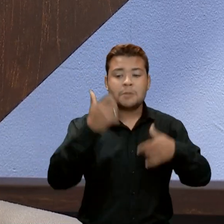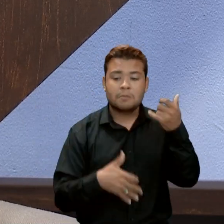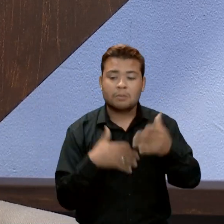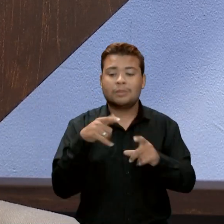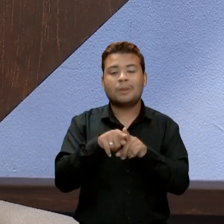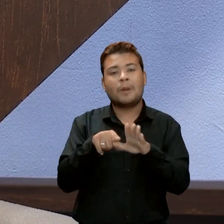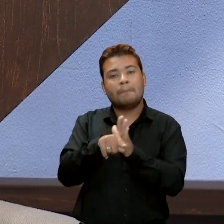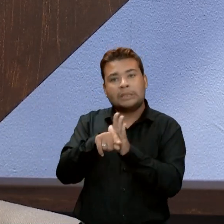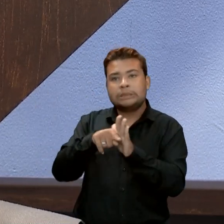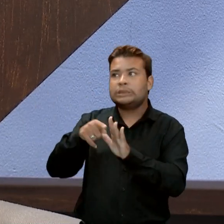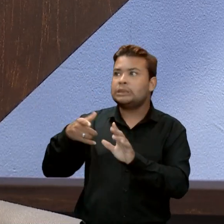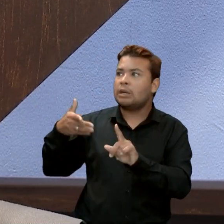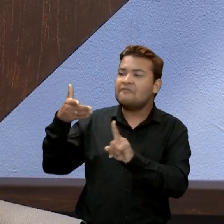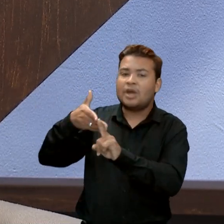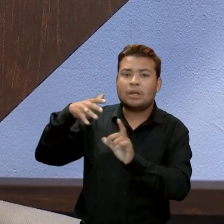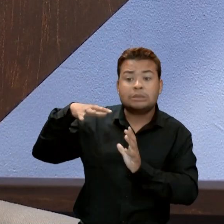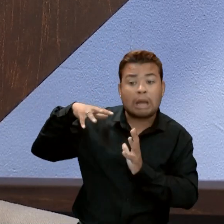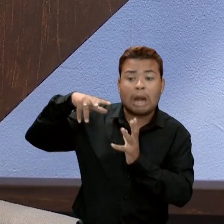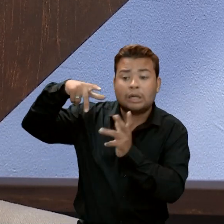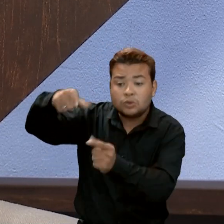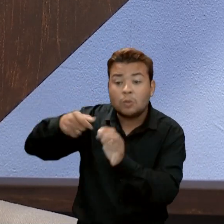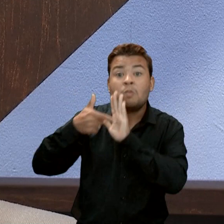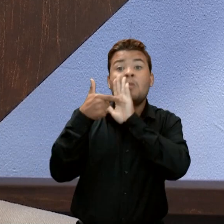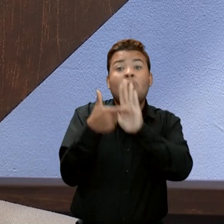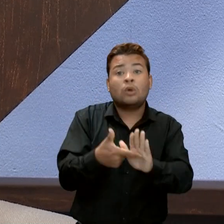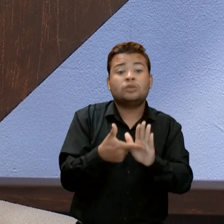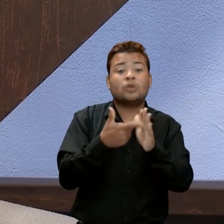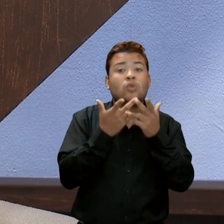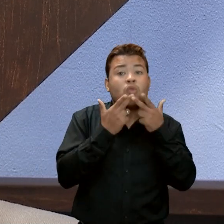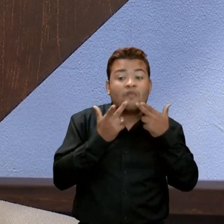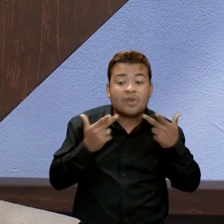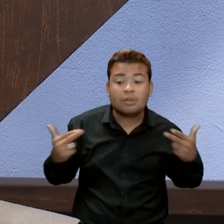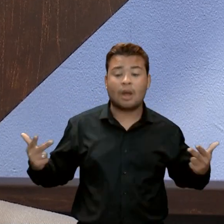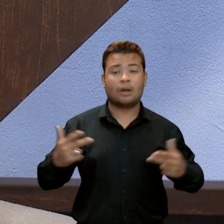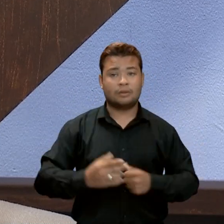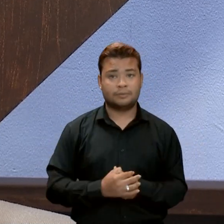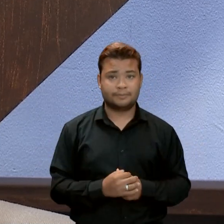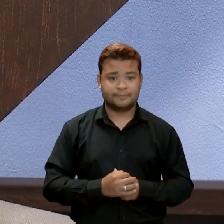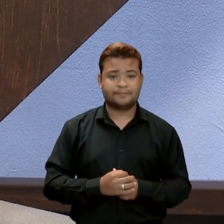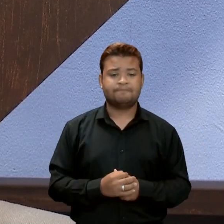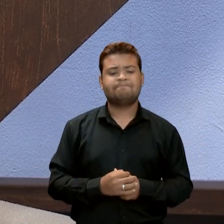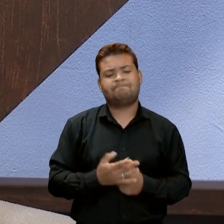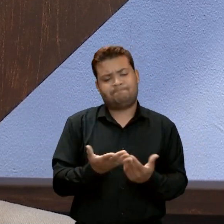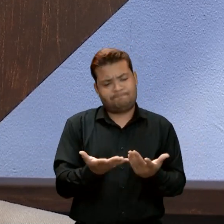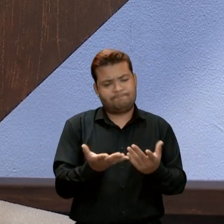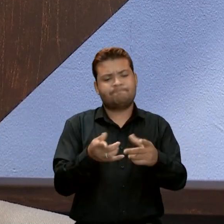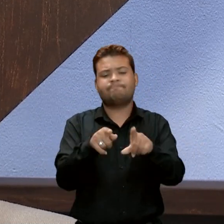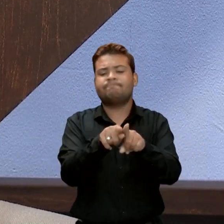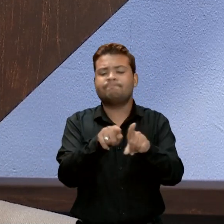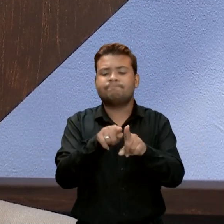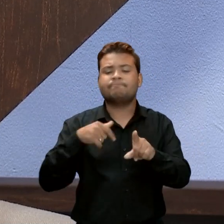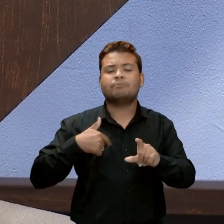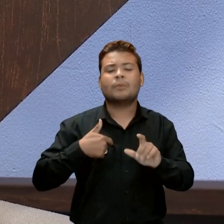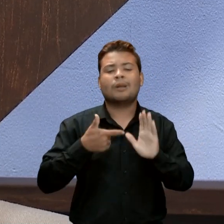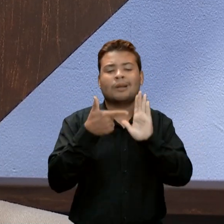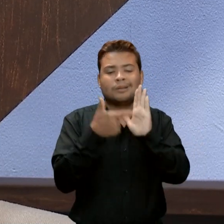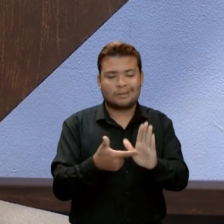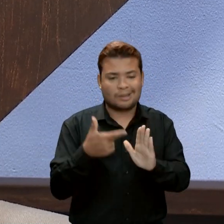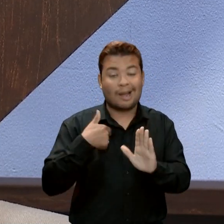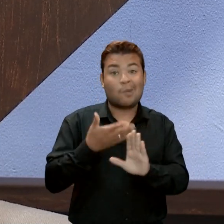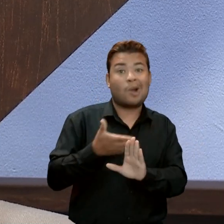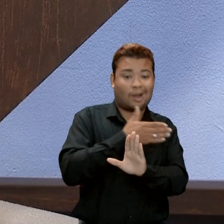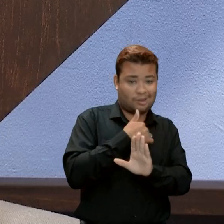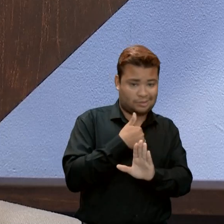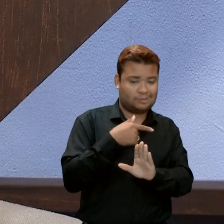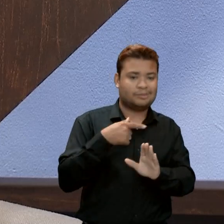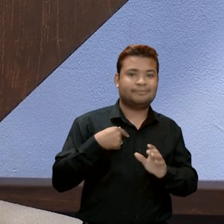internacional, trazendo algo que seja novo para nós, no nosso mercado. Inclusive, eu destaco, eu até estava, antes de entrar, estava